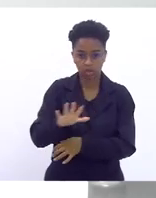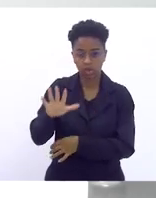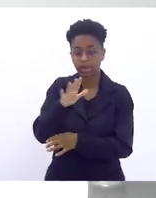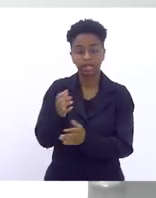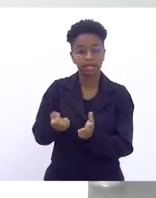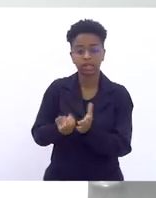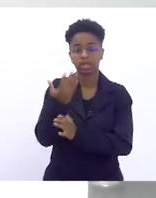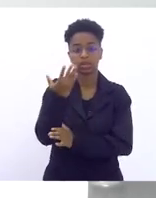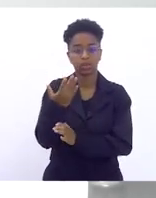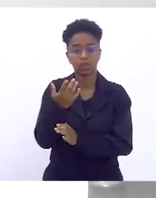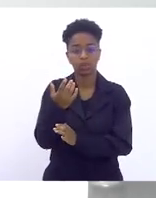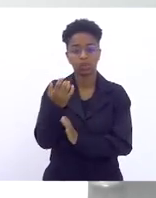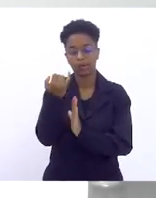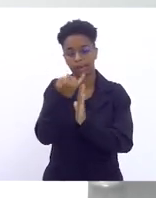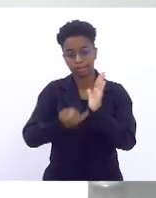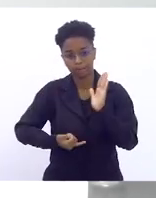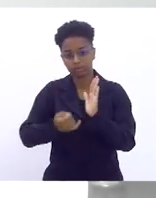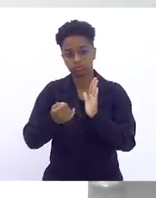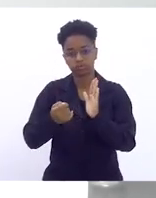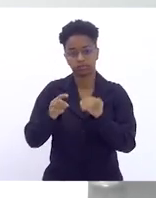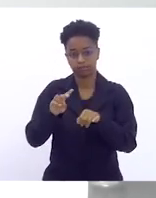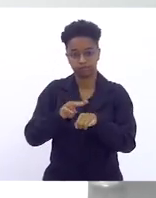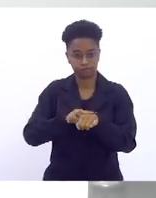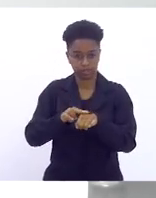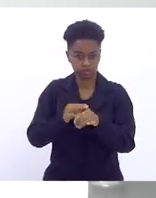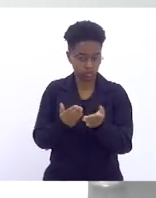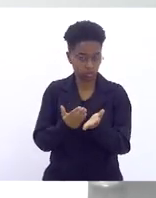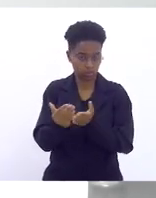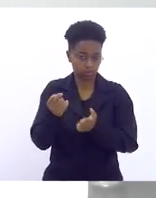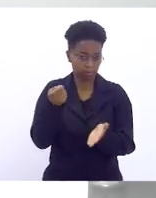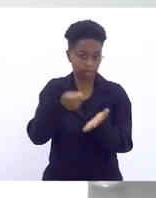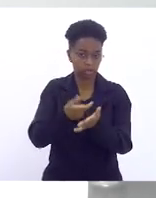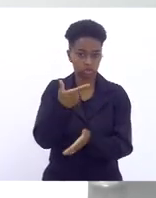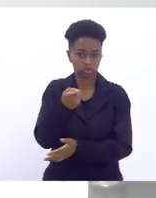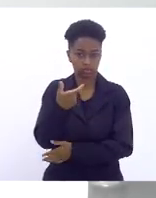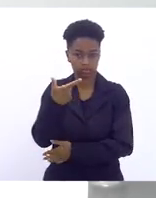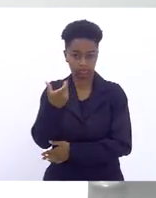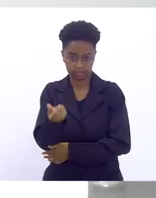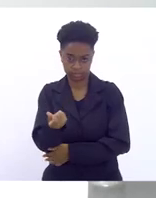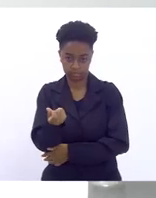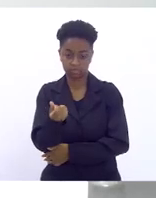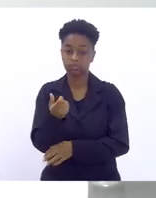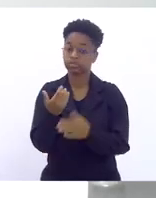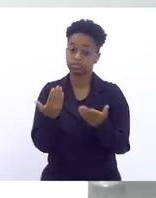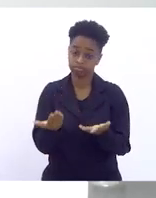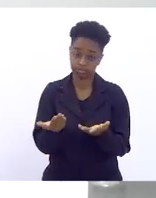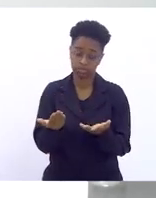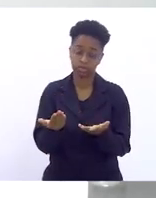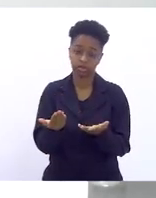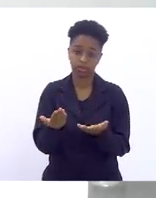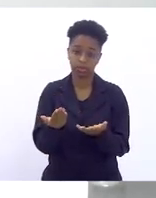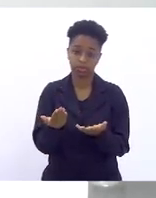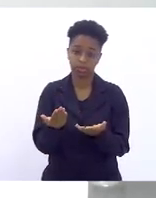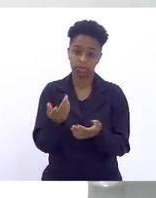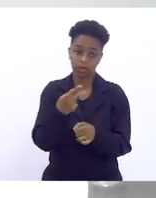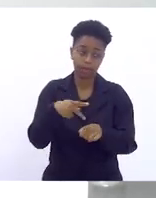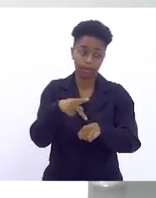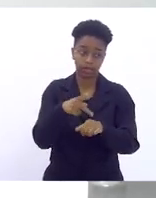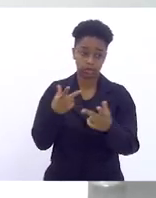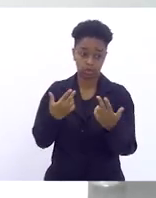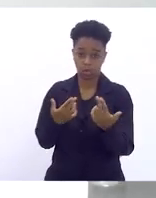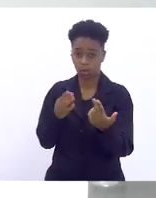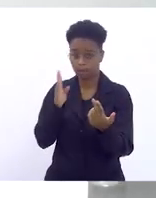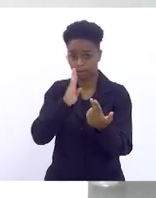Verde imposto verde que vai começar a valer a partir de 2026 e de certa forma para países como nosso